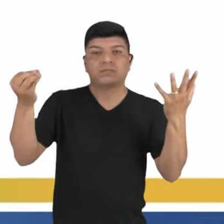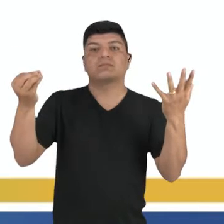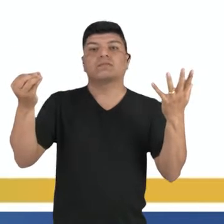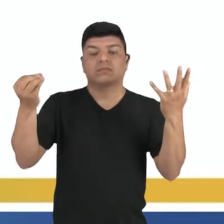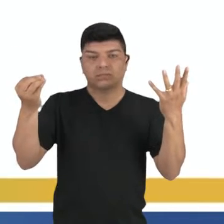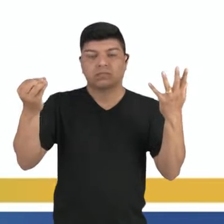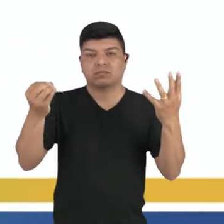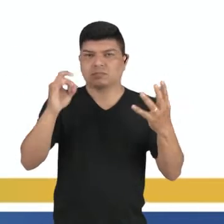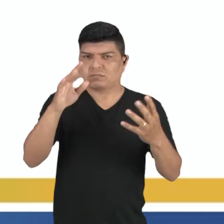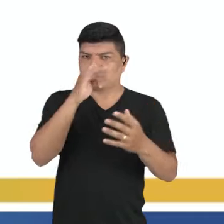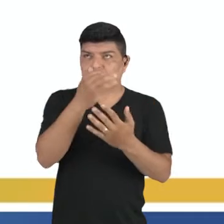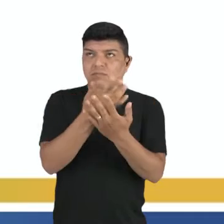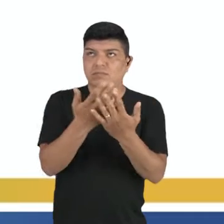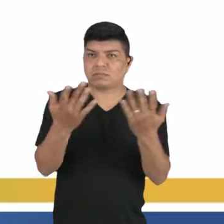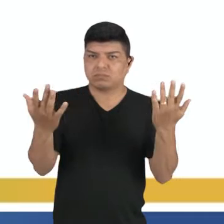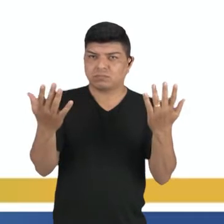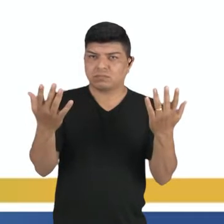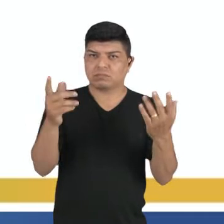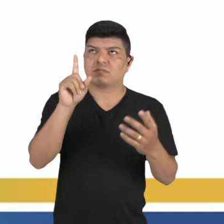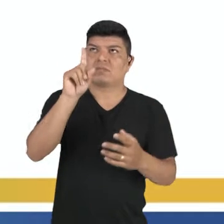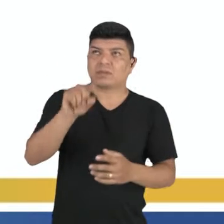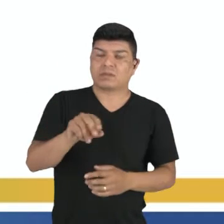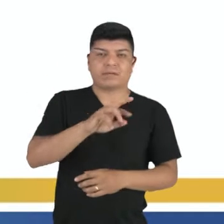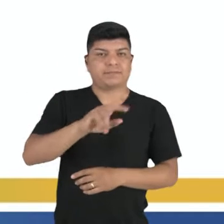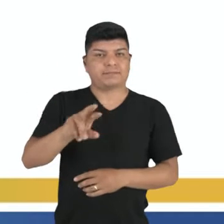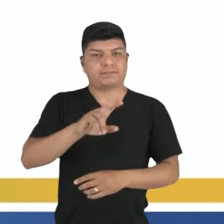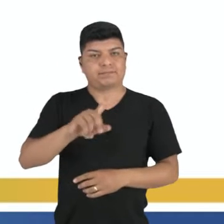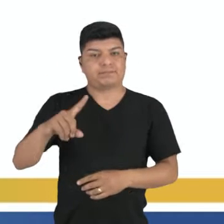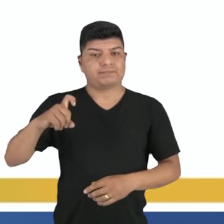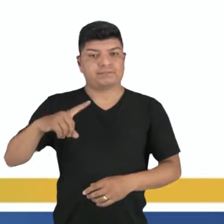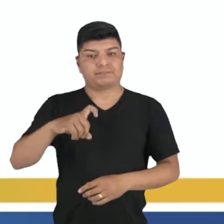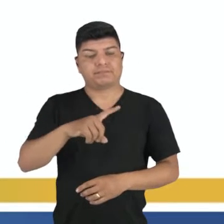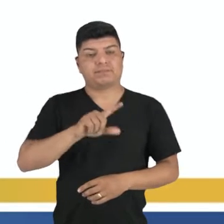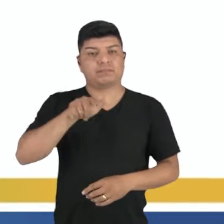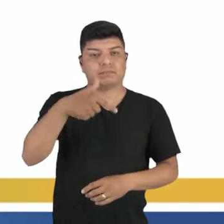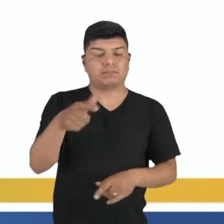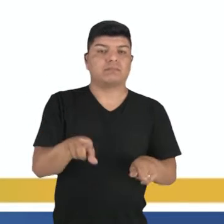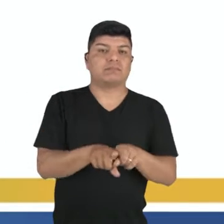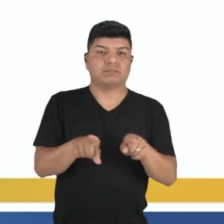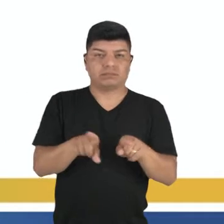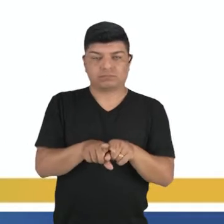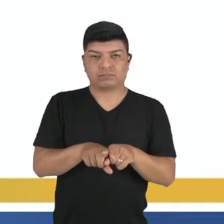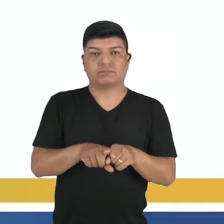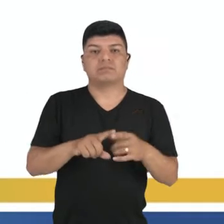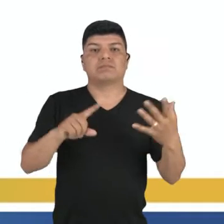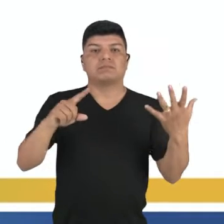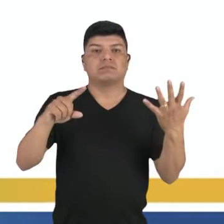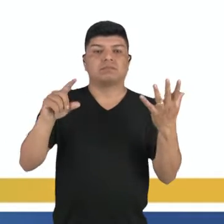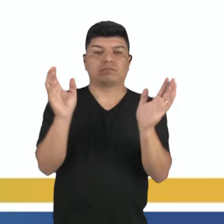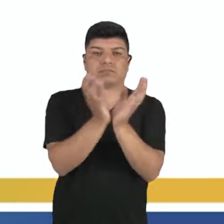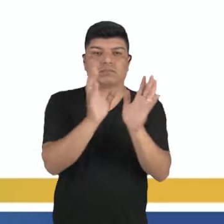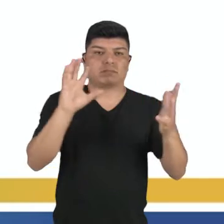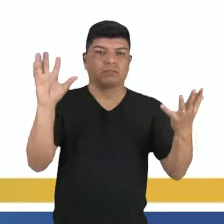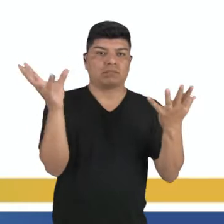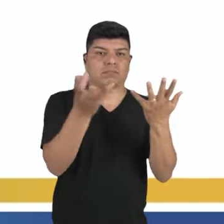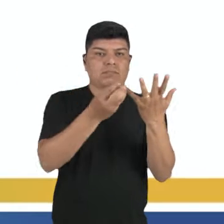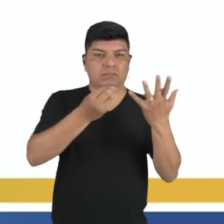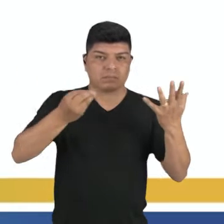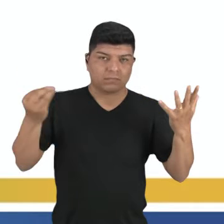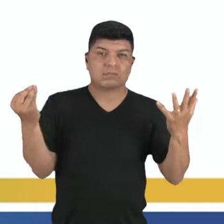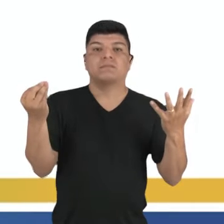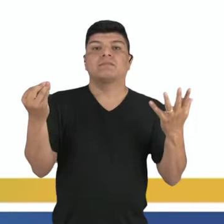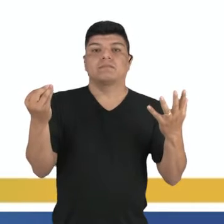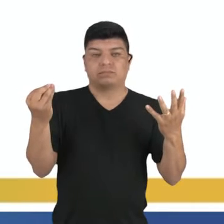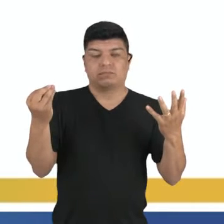plantas né que são autotróficas existem bactérias e outros organismos que também são autótrofos e que e também